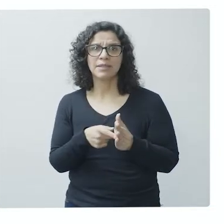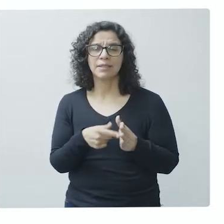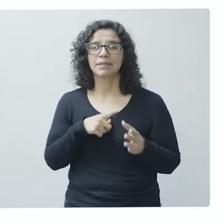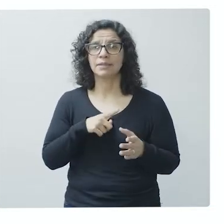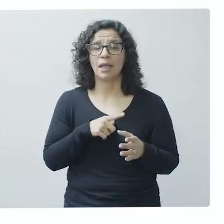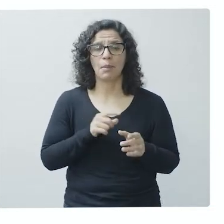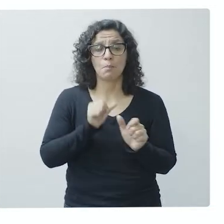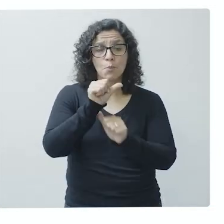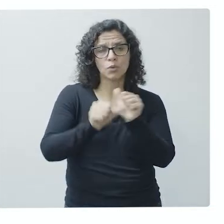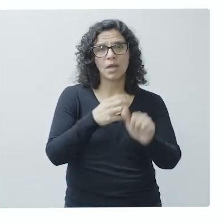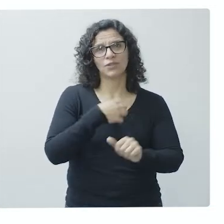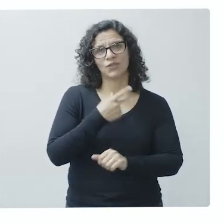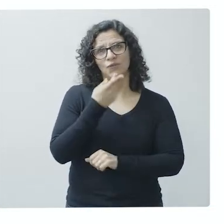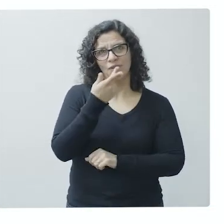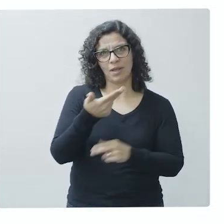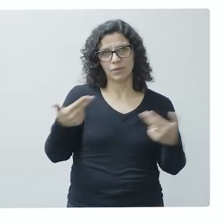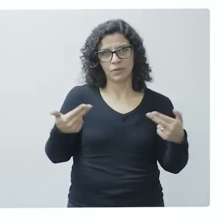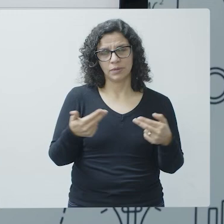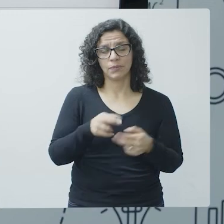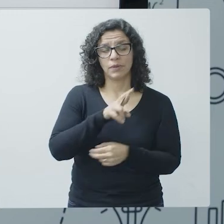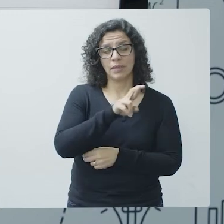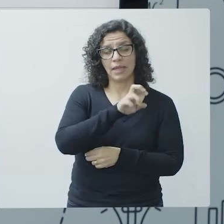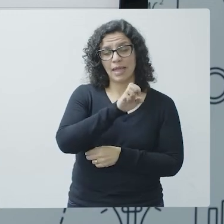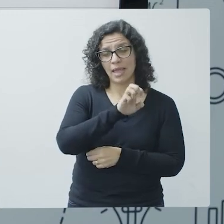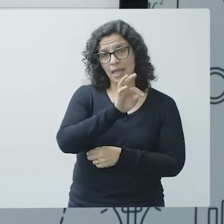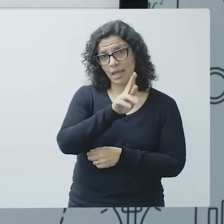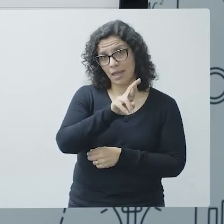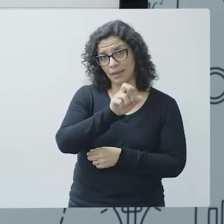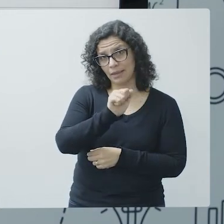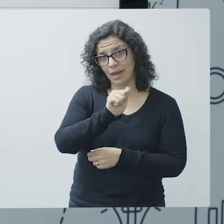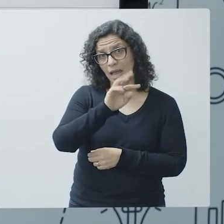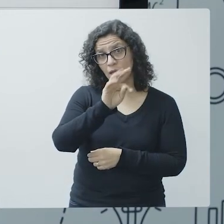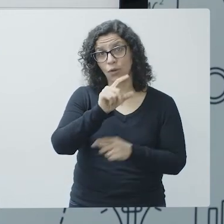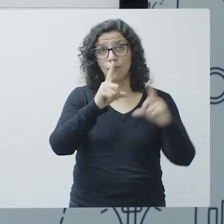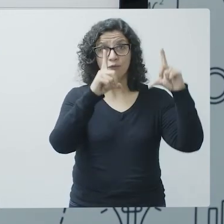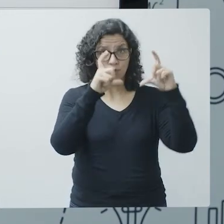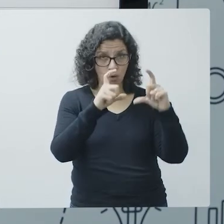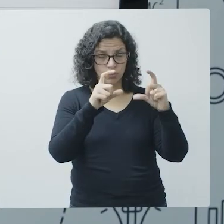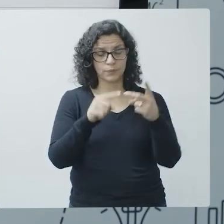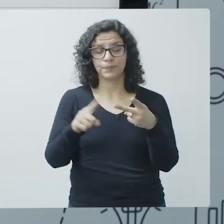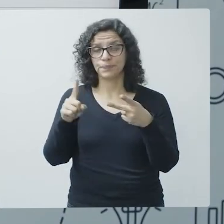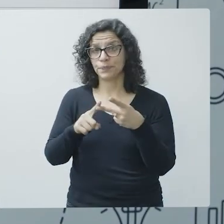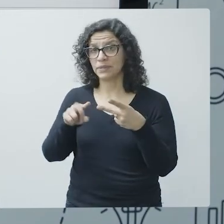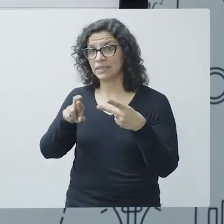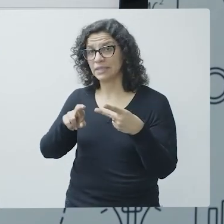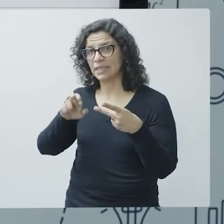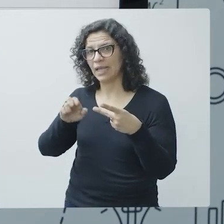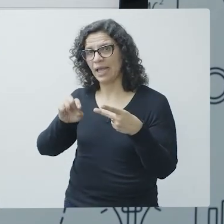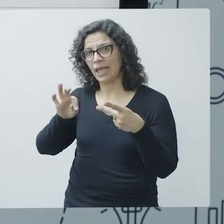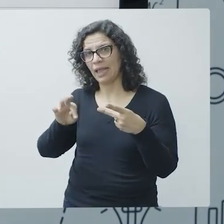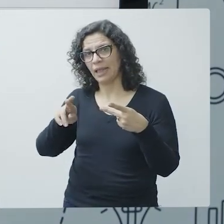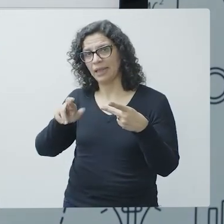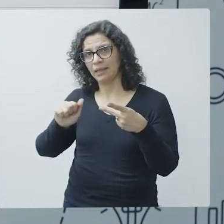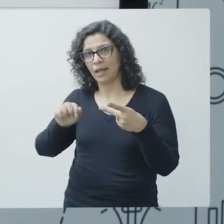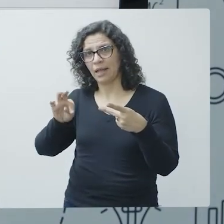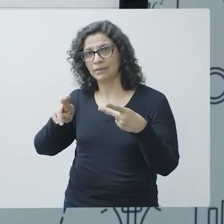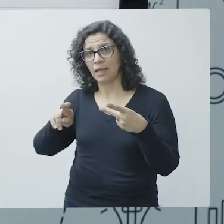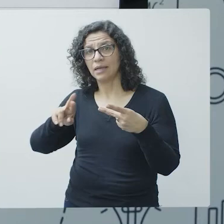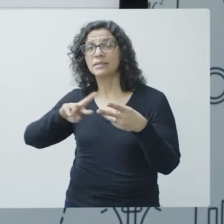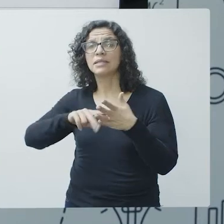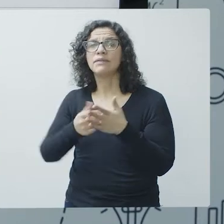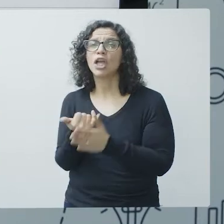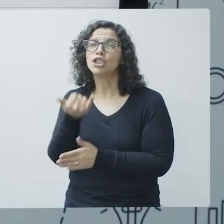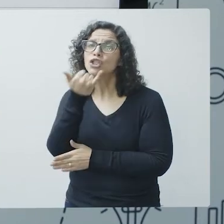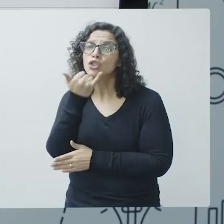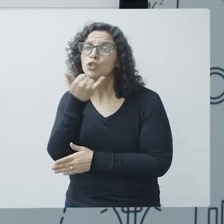professor. Retrato, né, a fotografia. Se retratar ali, né? Pedir